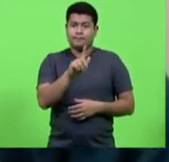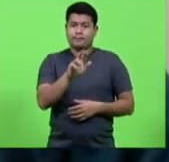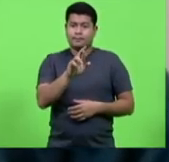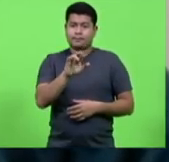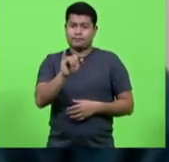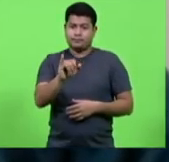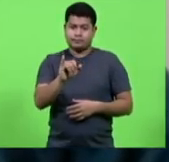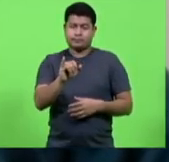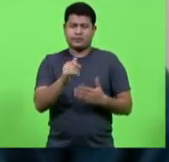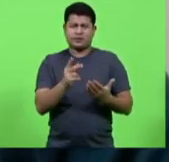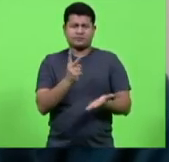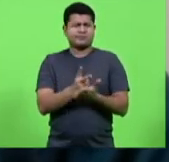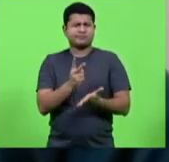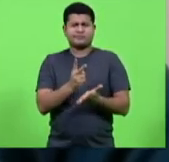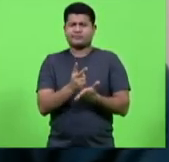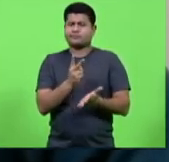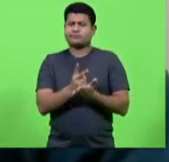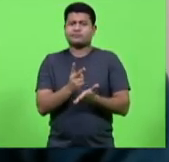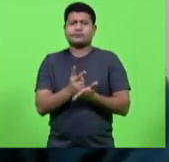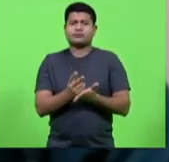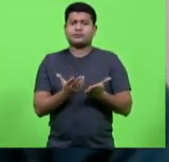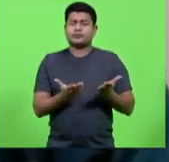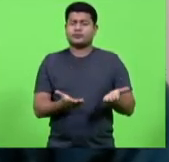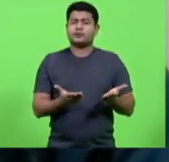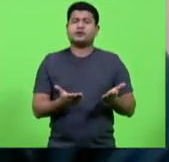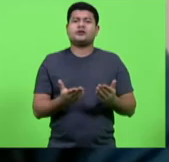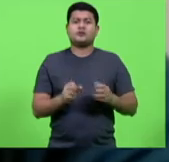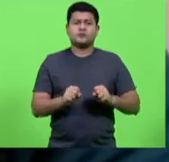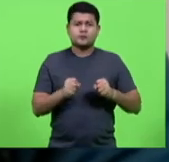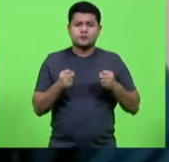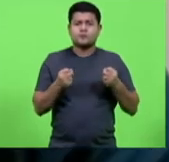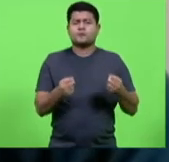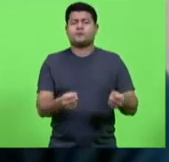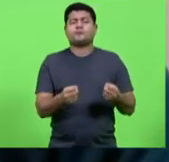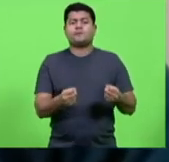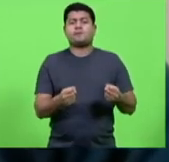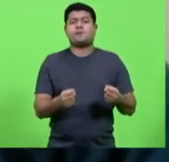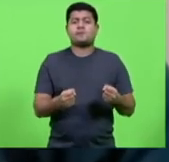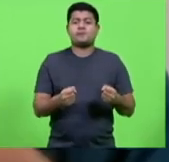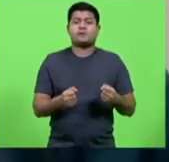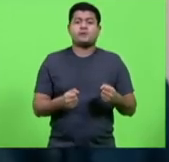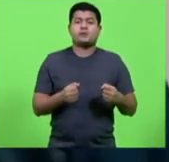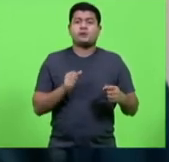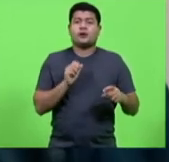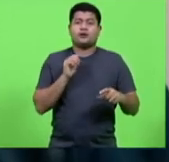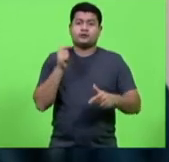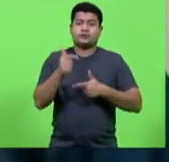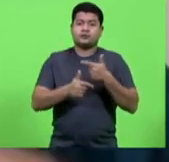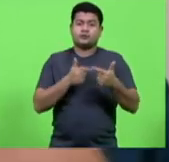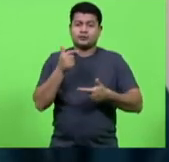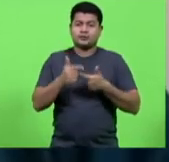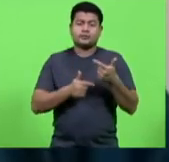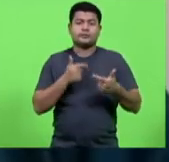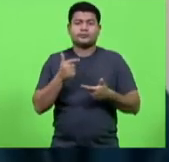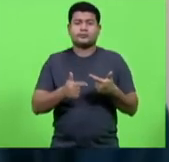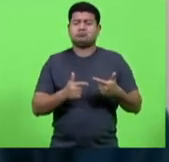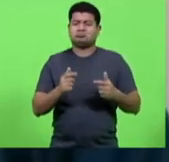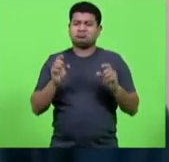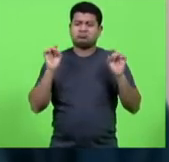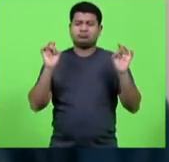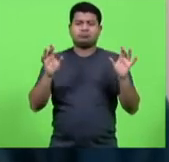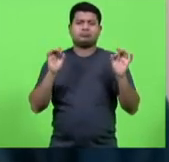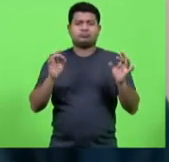sempre tem feito e continua a fazer um trabalho